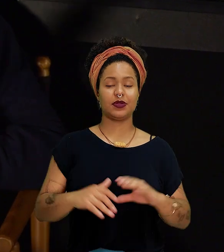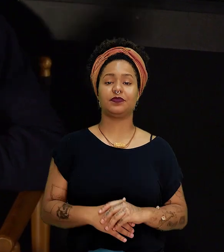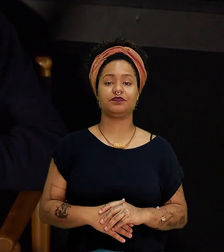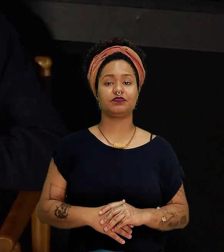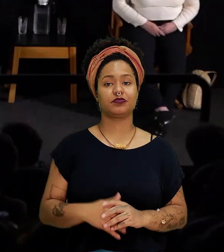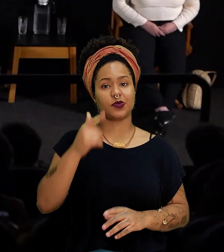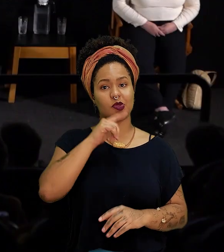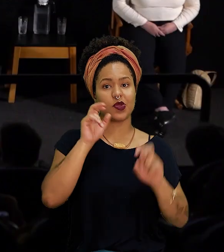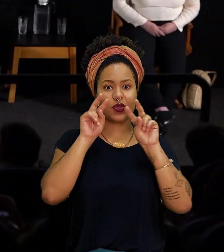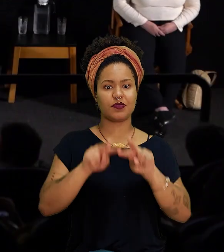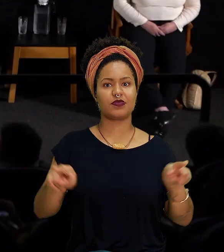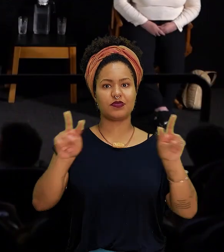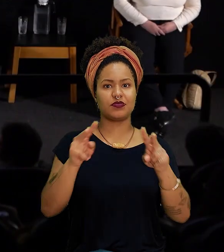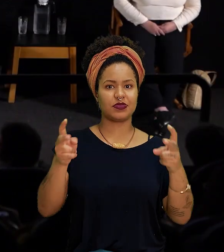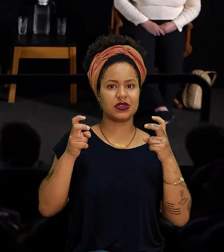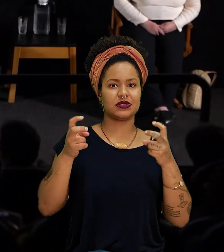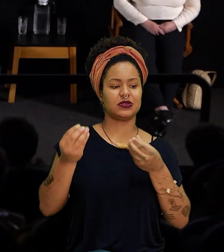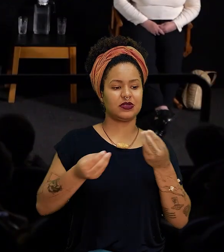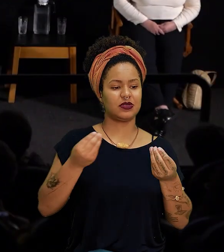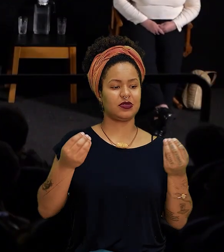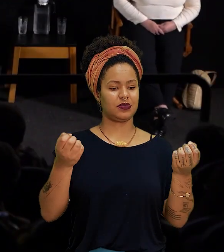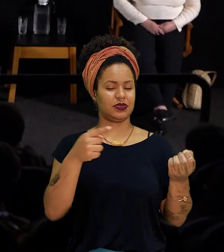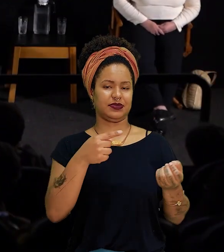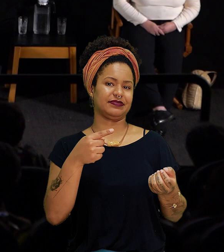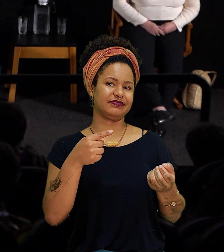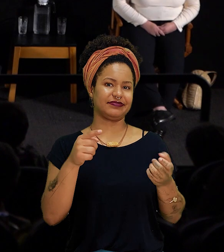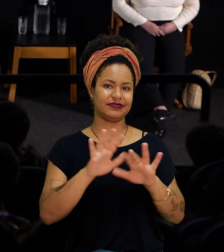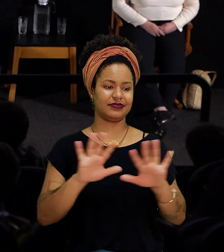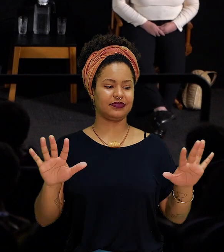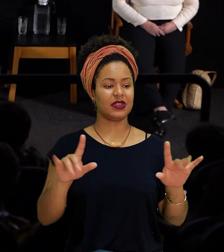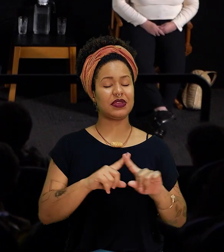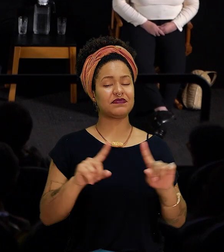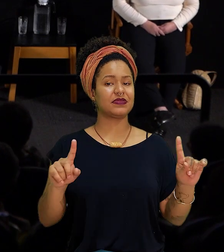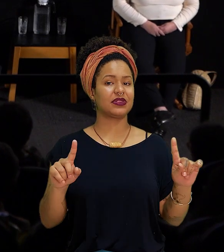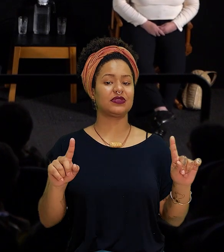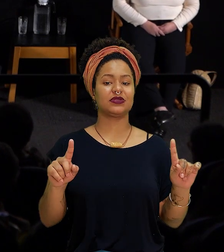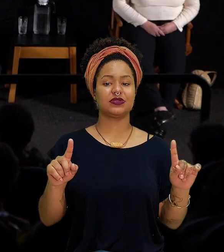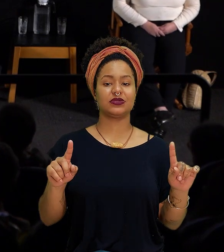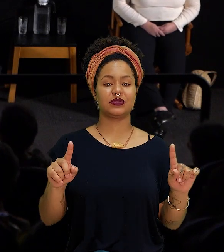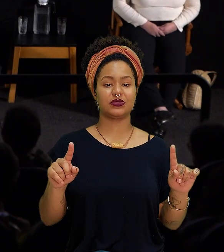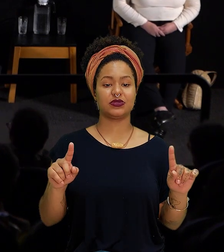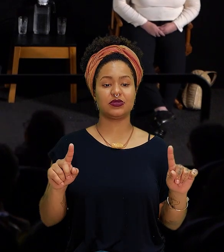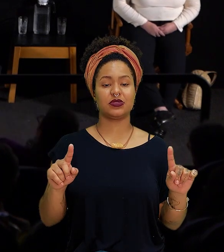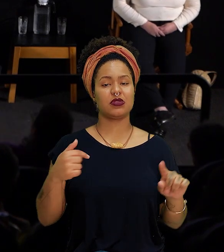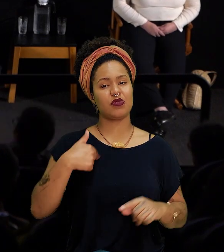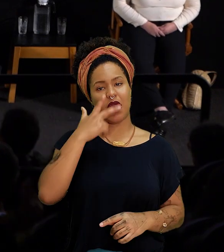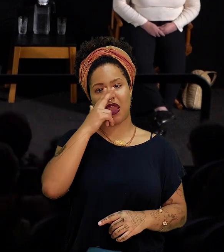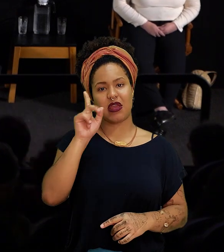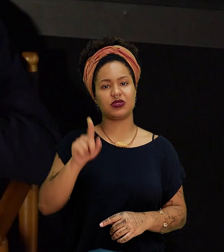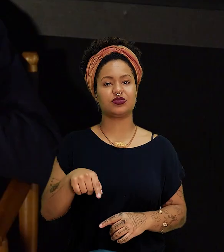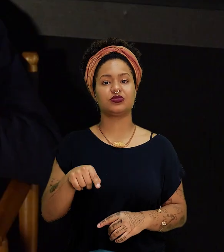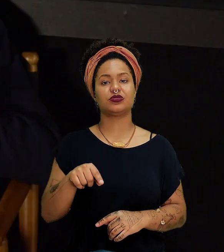Realmente eu não consigo enxergar exatamente vocês por causa dessa luz aqui nos olhos. Mas está